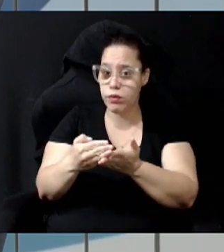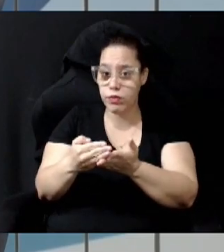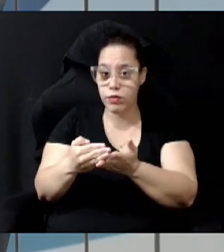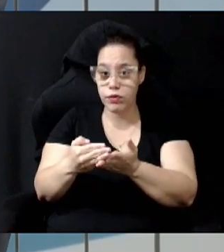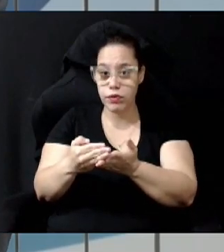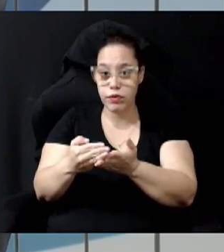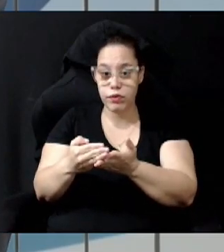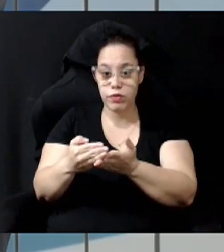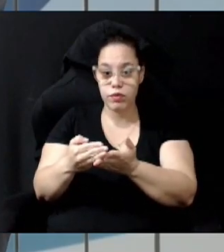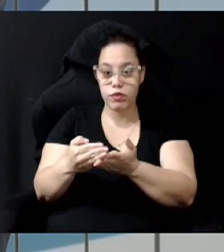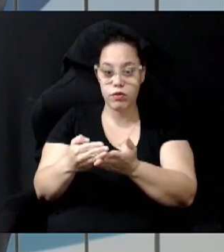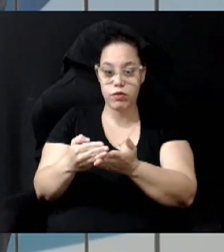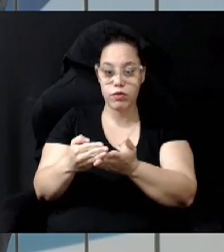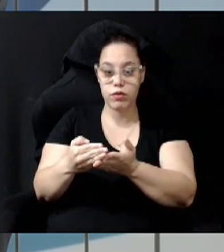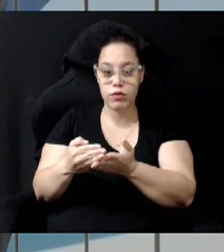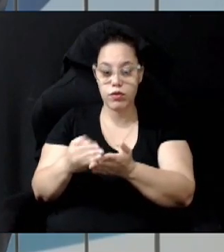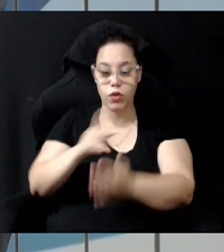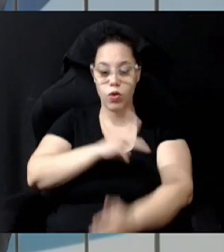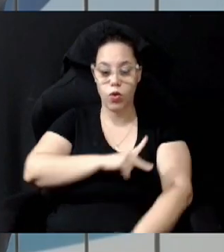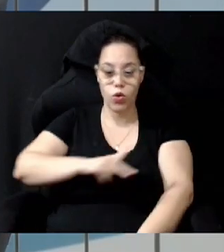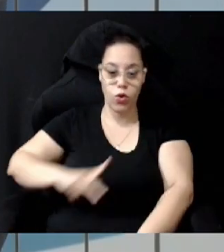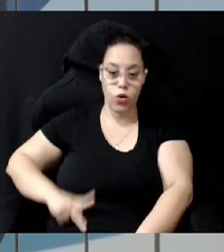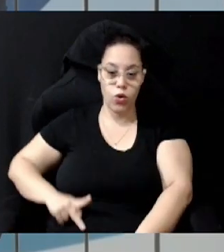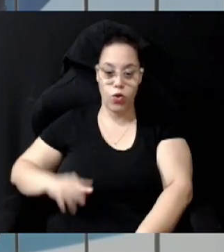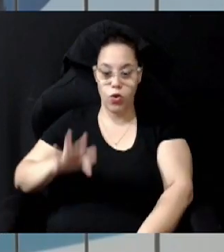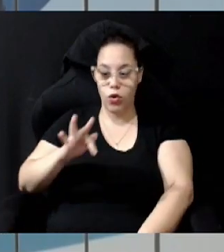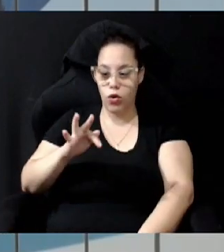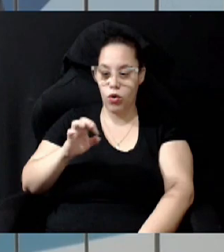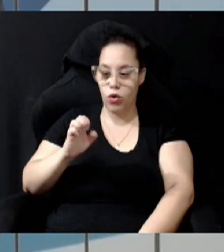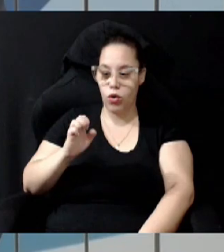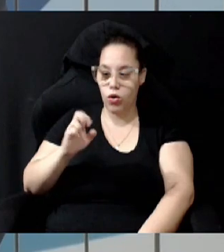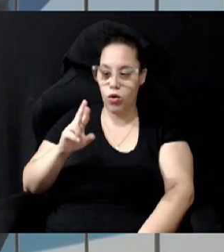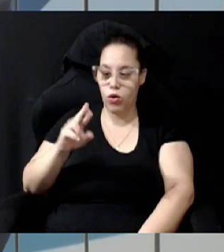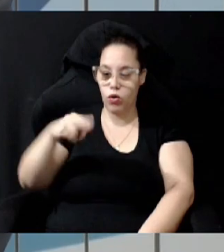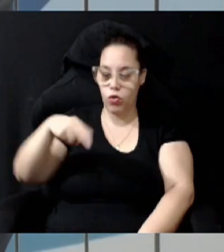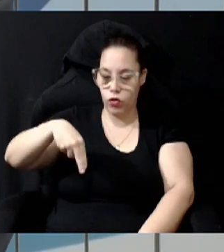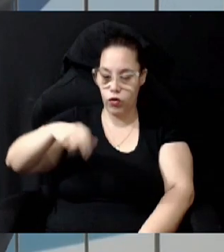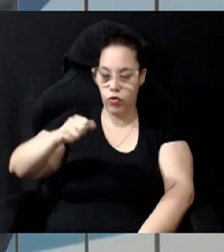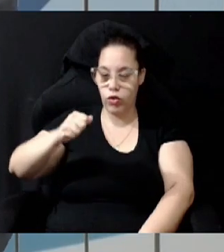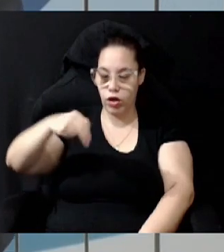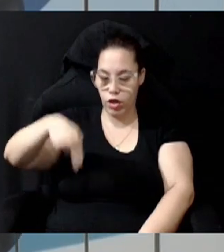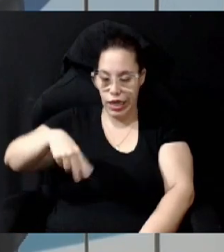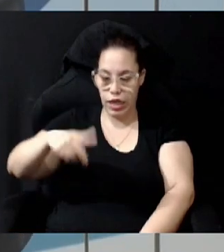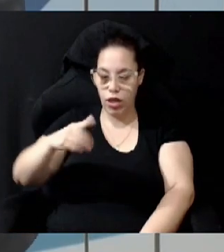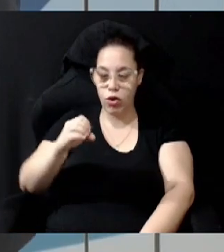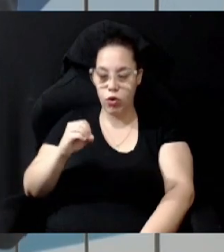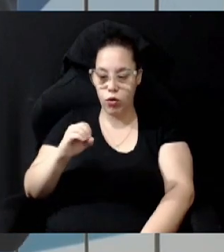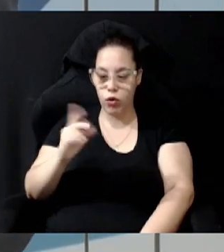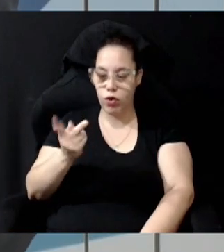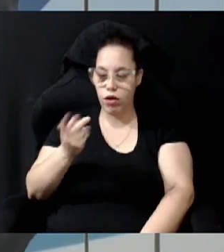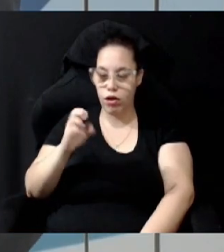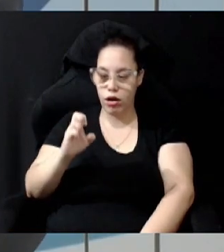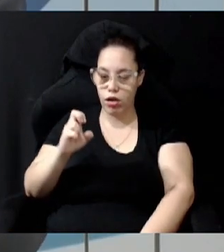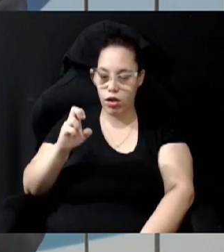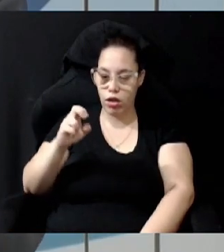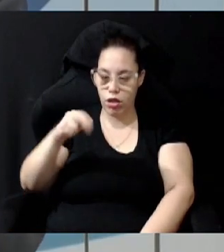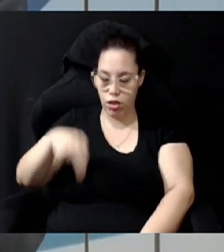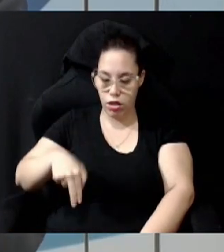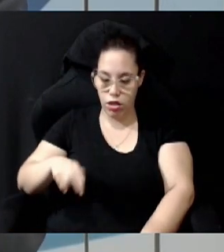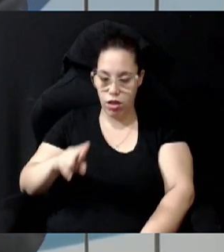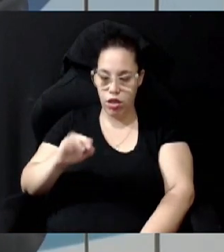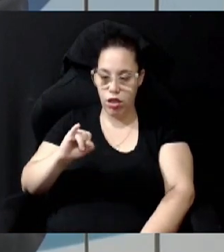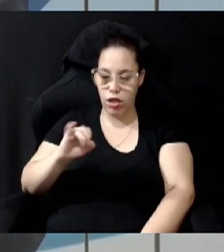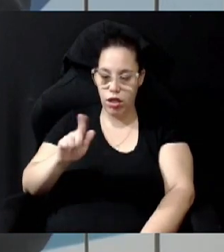da presidência do Fernando Henrique Cardoso. Porque o Fernando Henrique Cardoso foi eleito, um partido social-democrata,